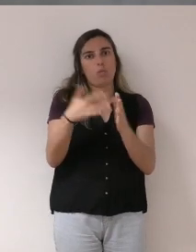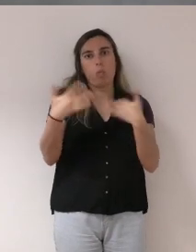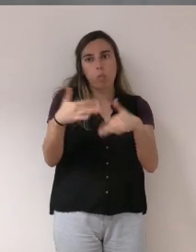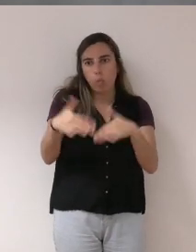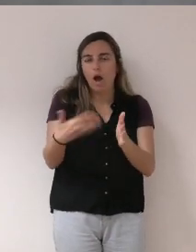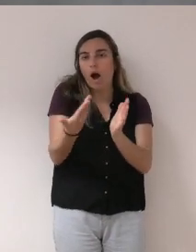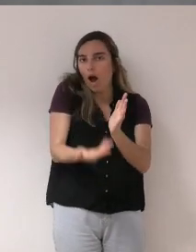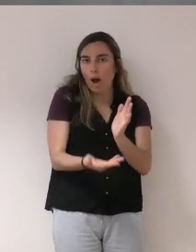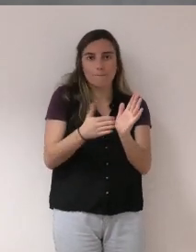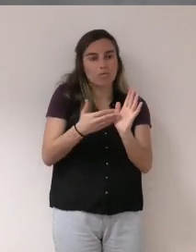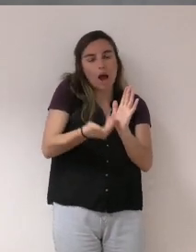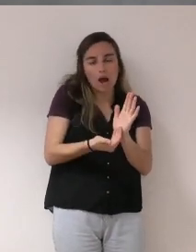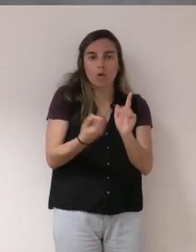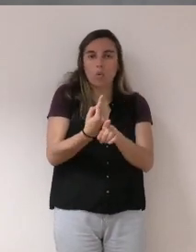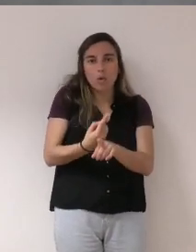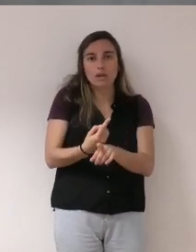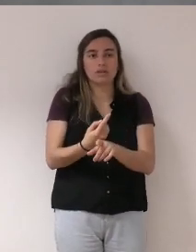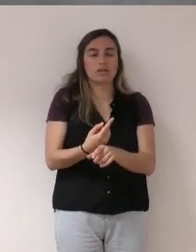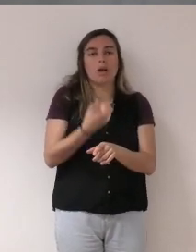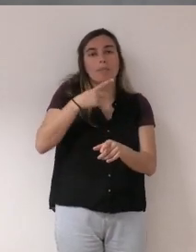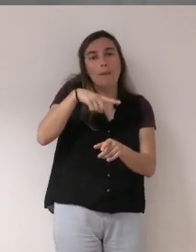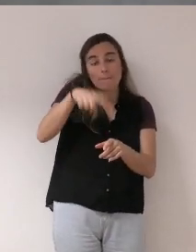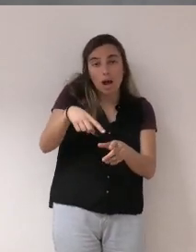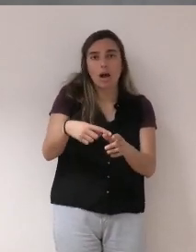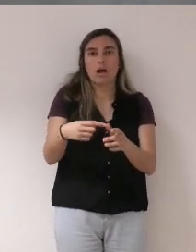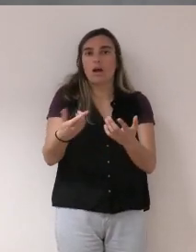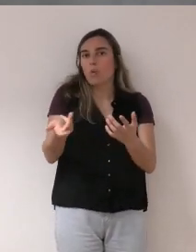manifesto. Há fragmentos que às vezes se repetem, etc., etc.